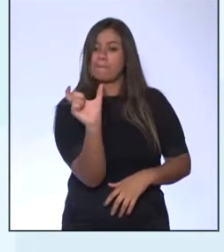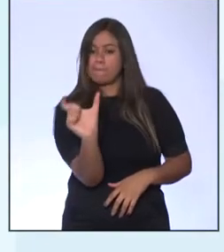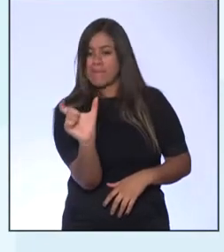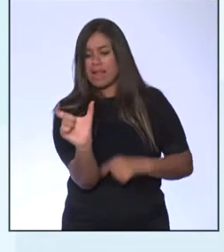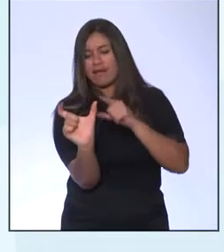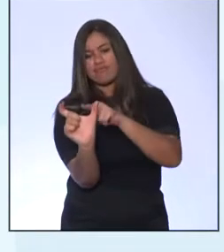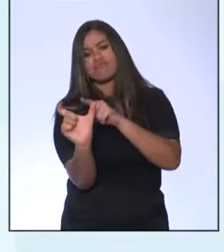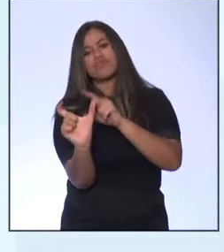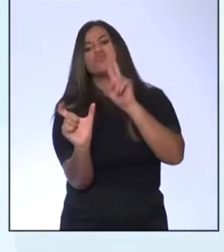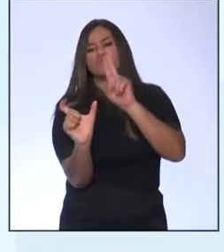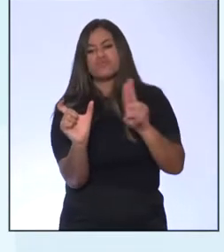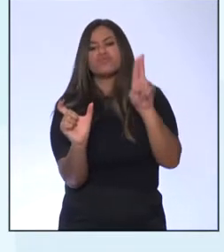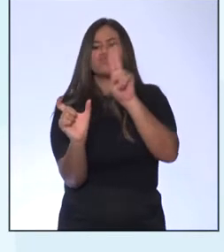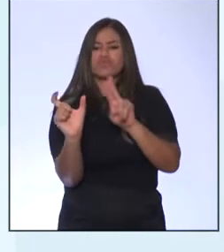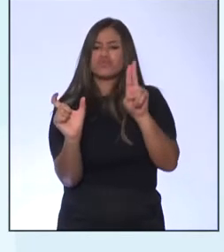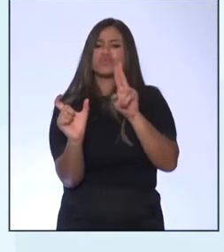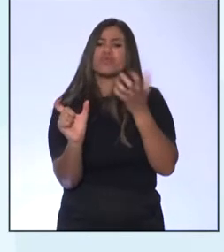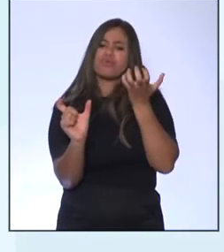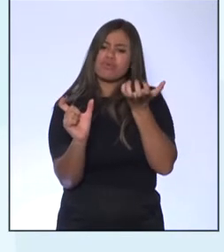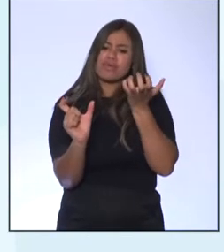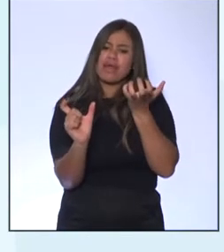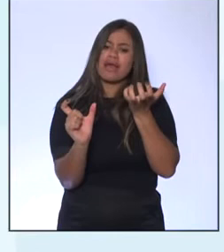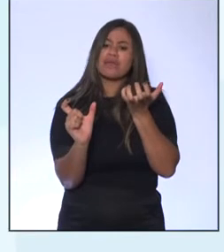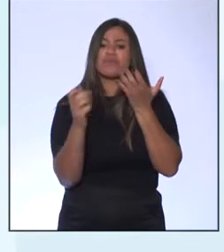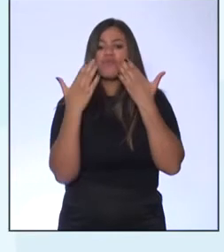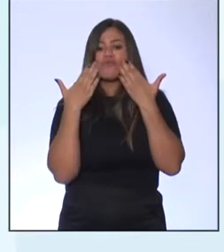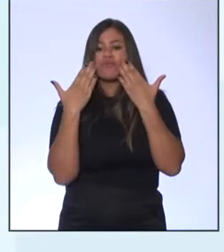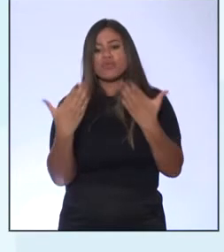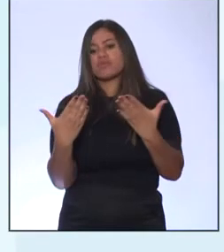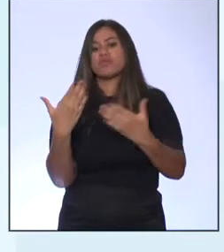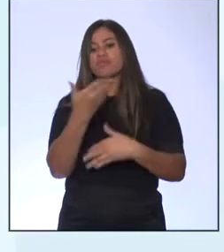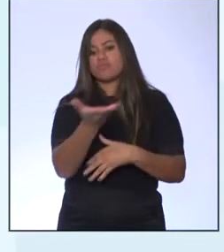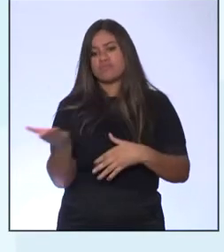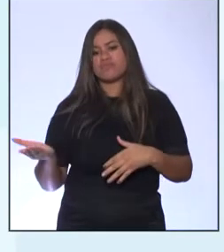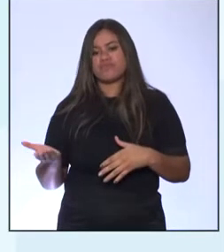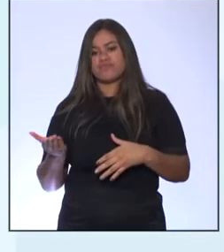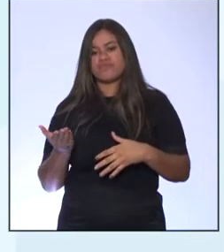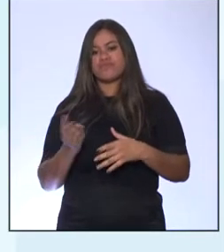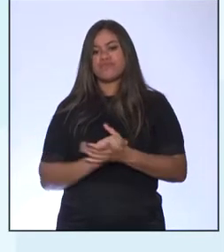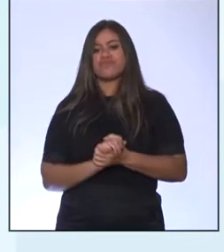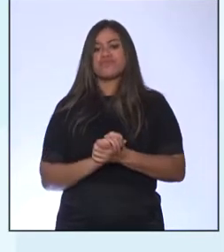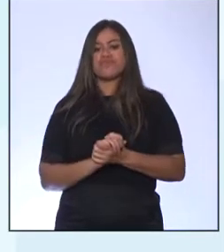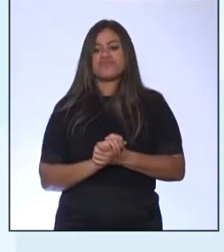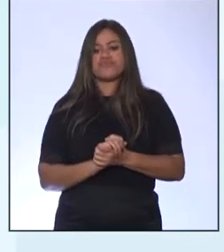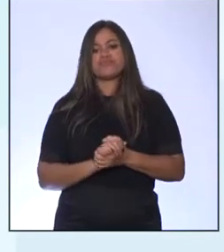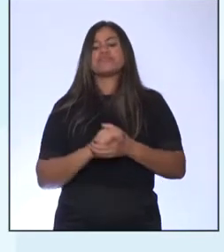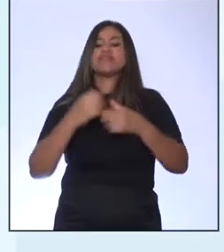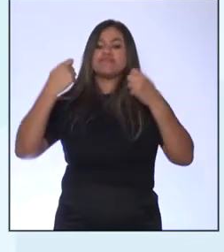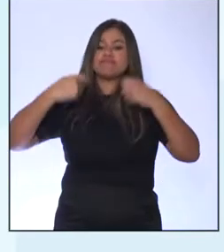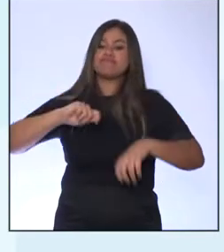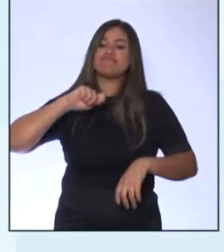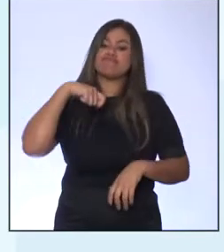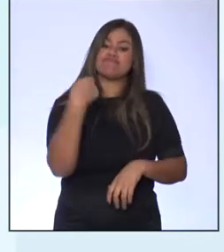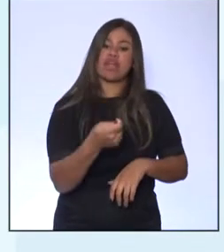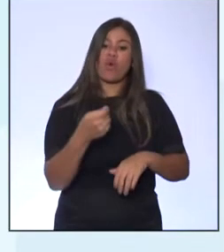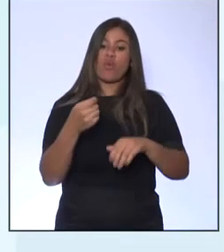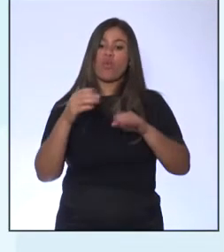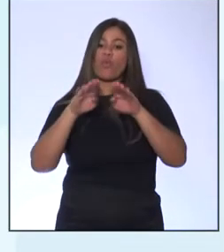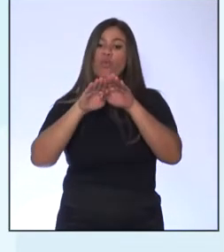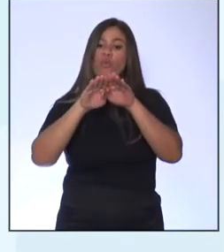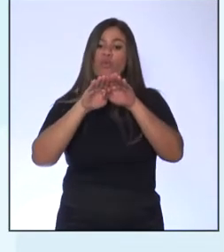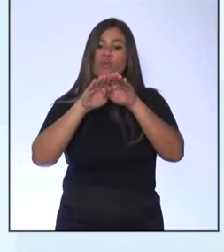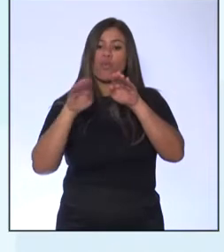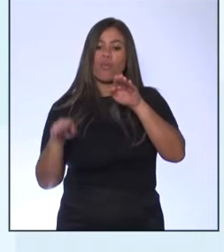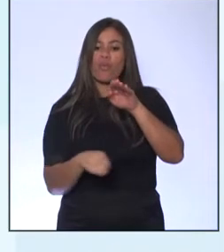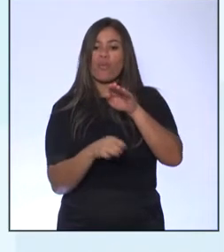momento, eu estou começando a encerrar a minha apresentação para o debate, use da humildade. Eu acho que ser